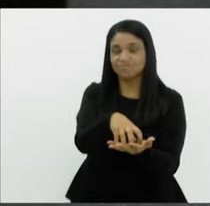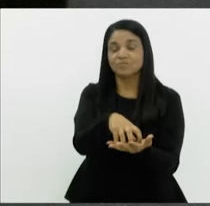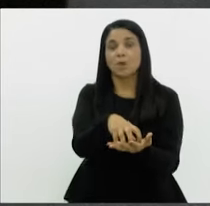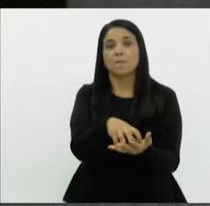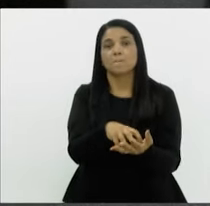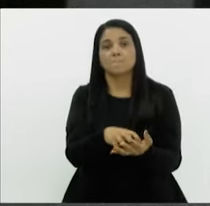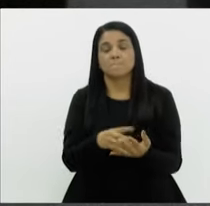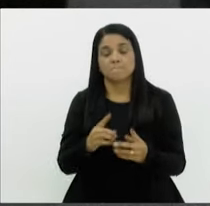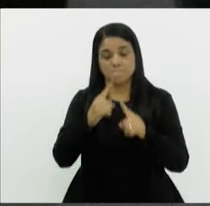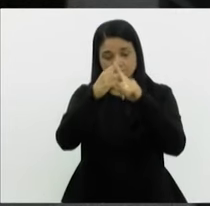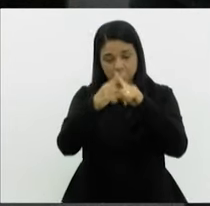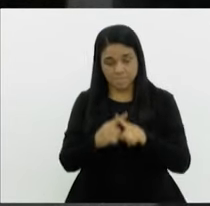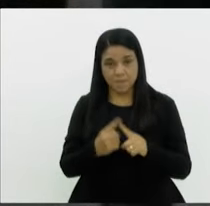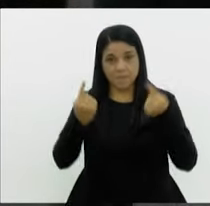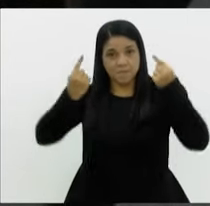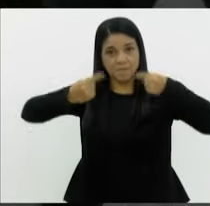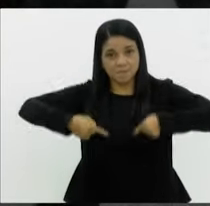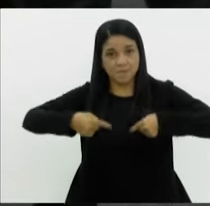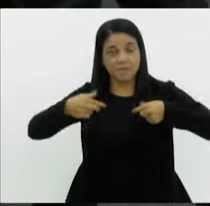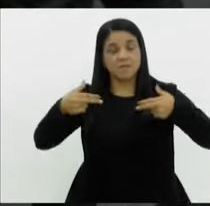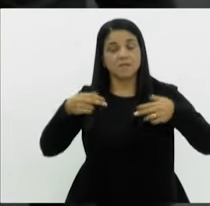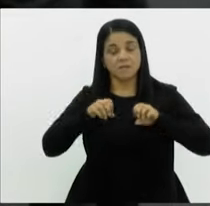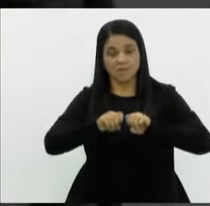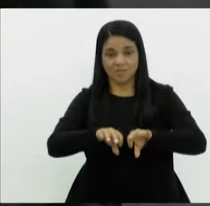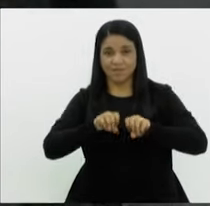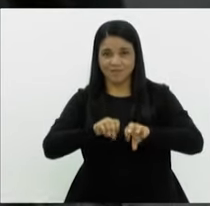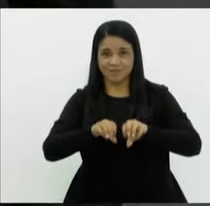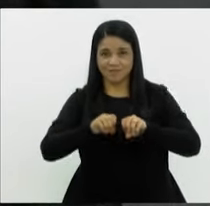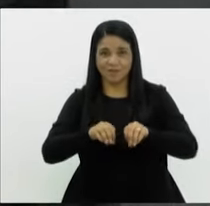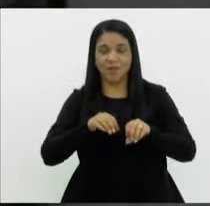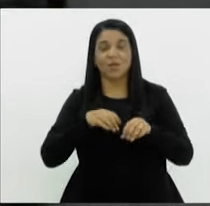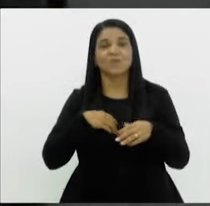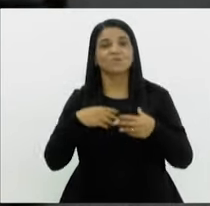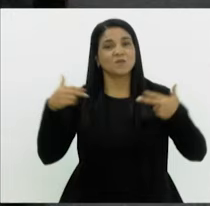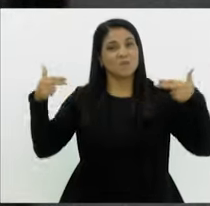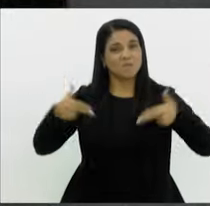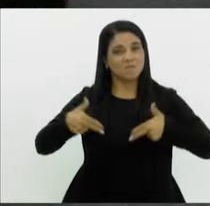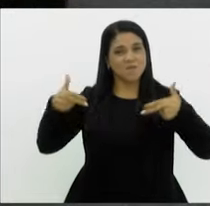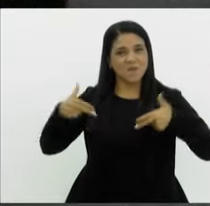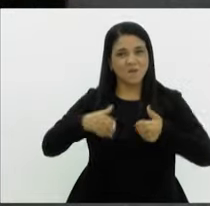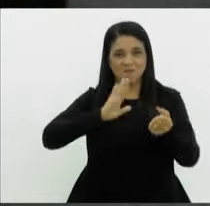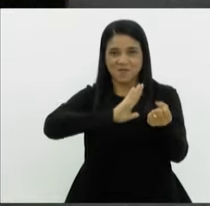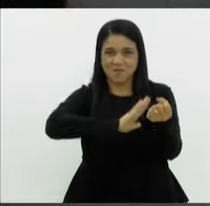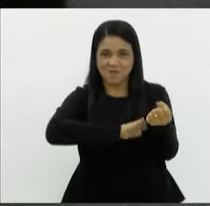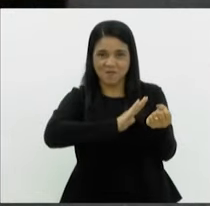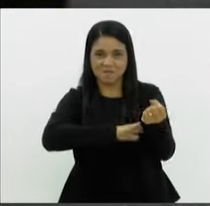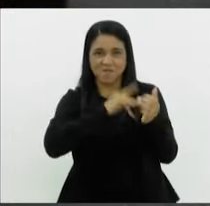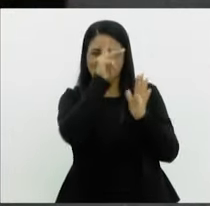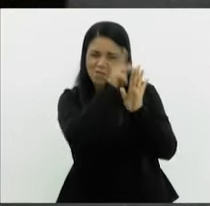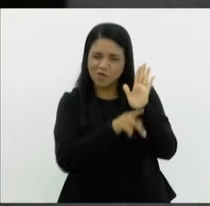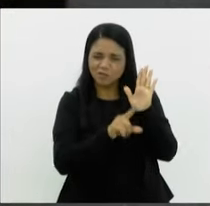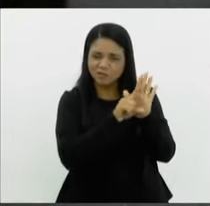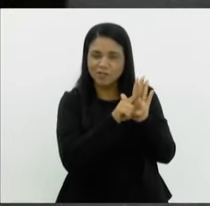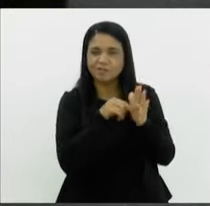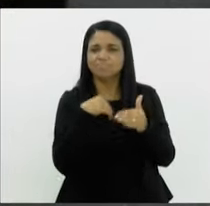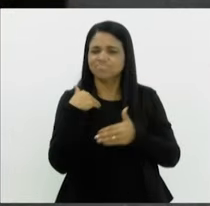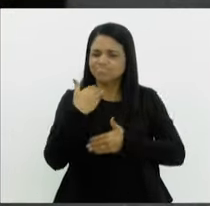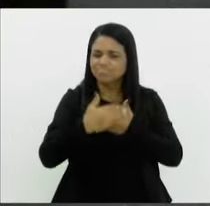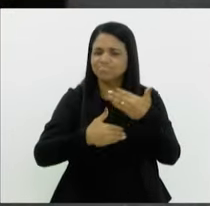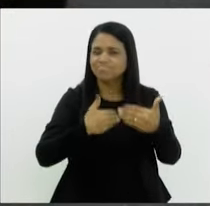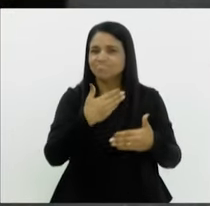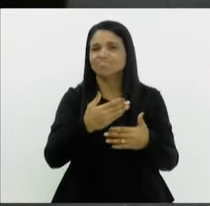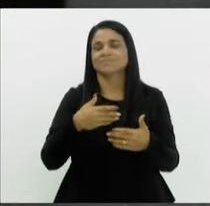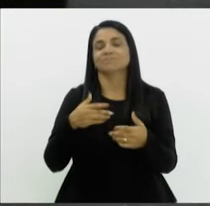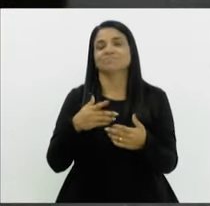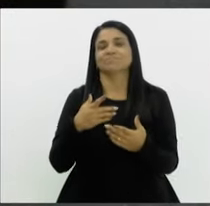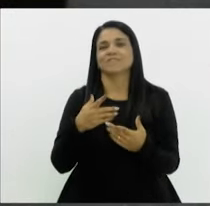de rima educacionais vão lidar diretamente com os elementos do hip-hop. E esse foi um projeto construído a muitas mãos,